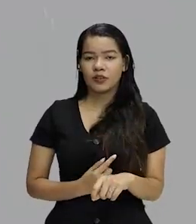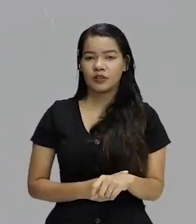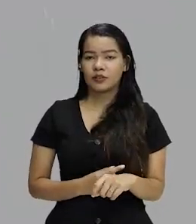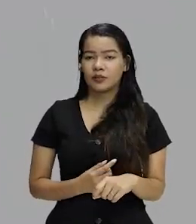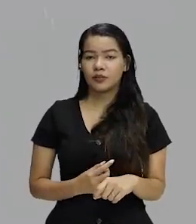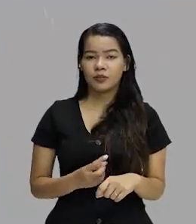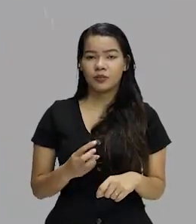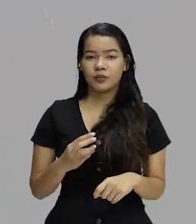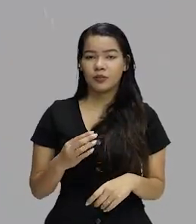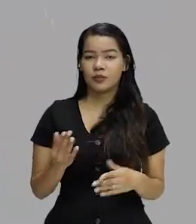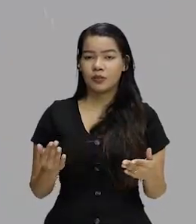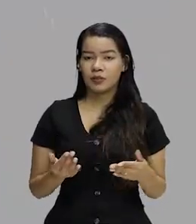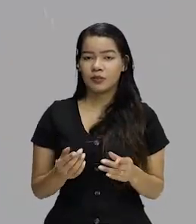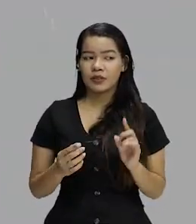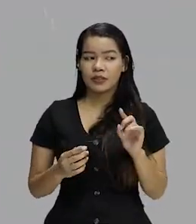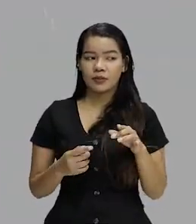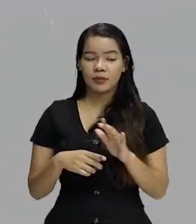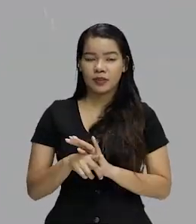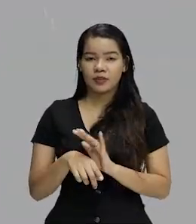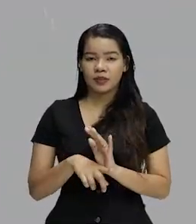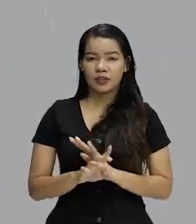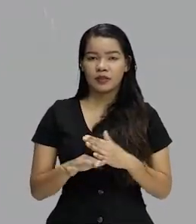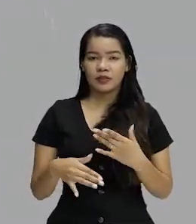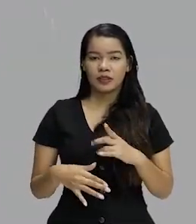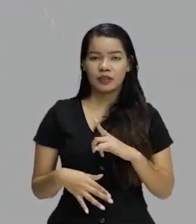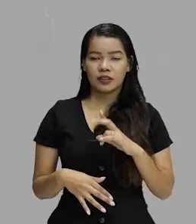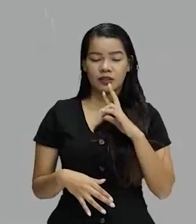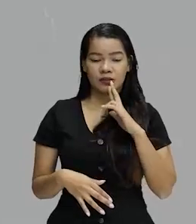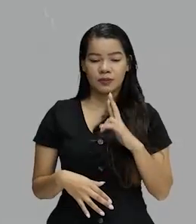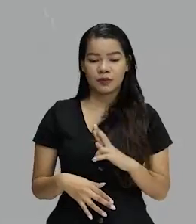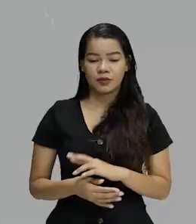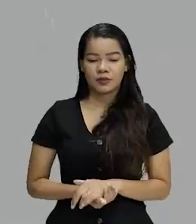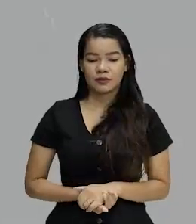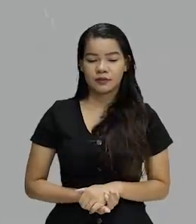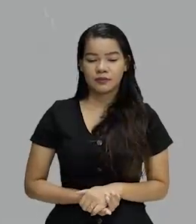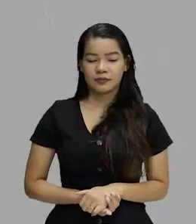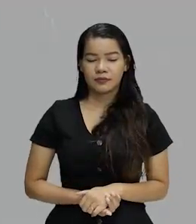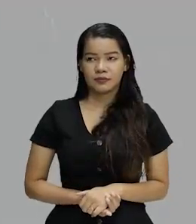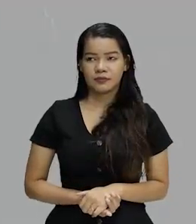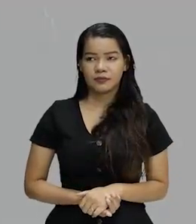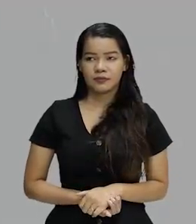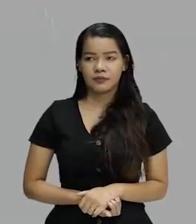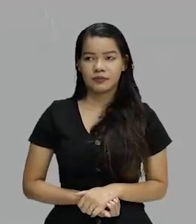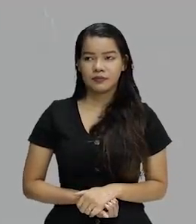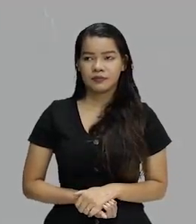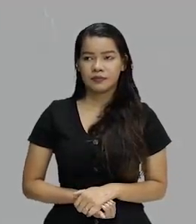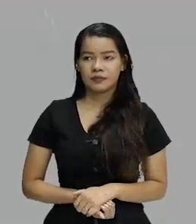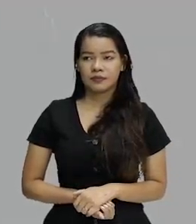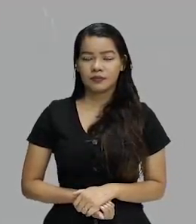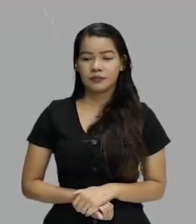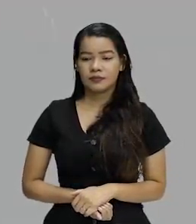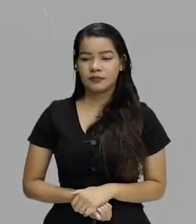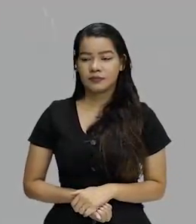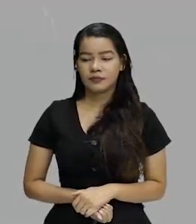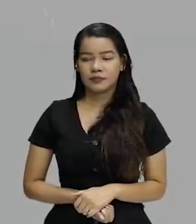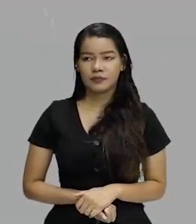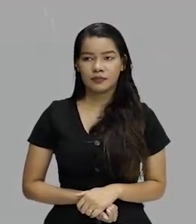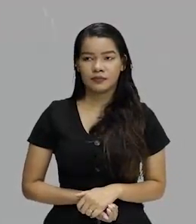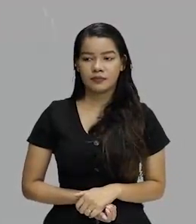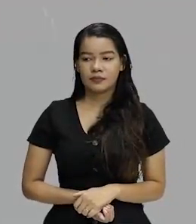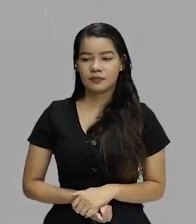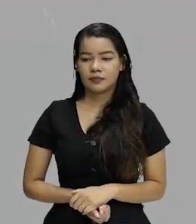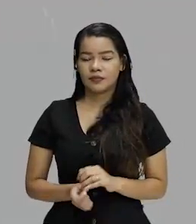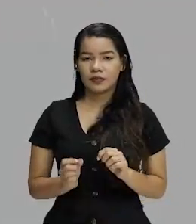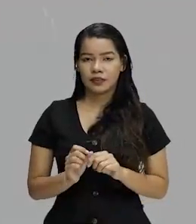que você é questionado. Então, ele tem a resposta. I'll eat chicken. Eu comerei frango, fazendo